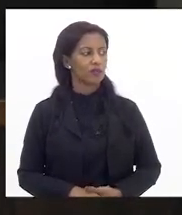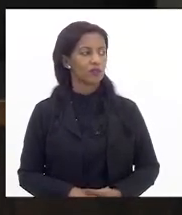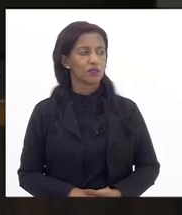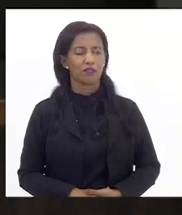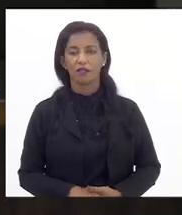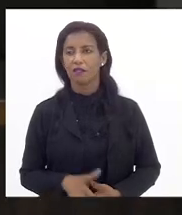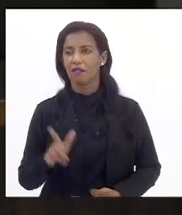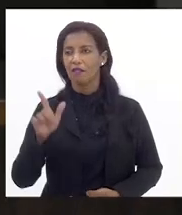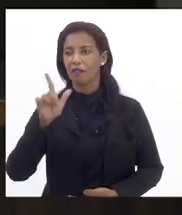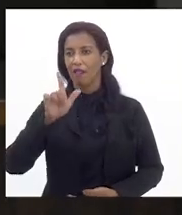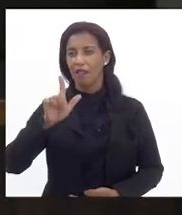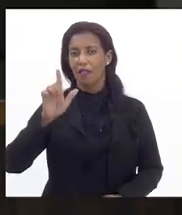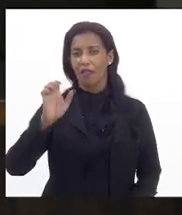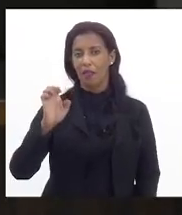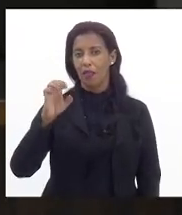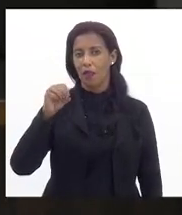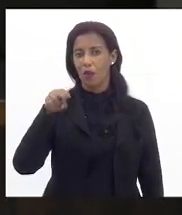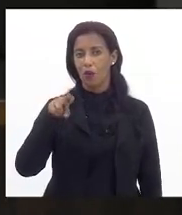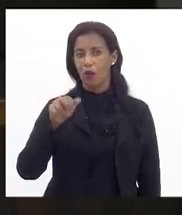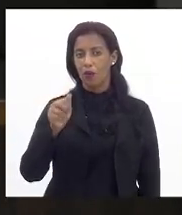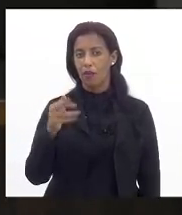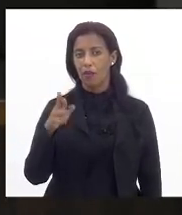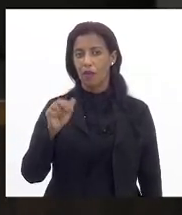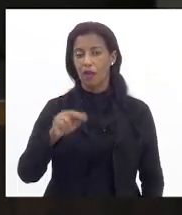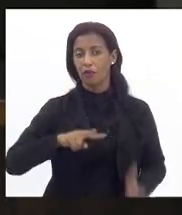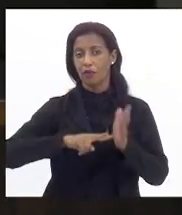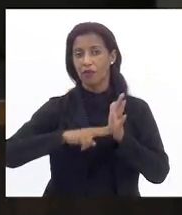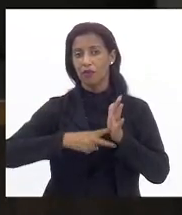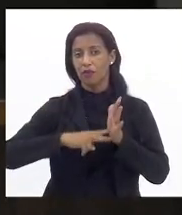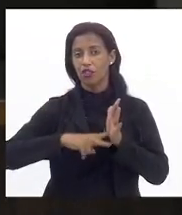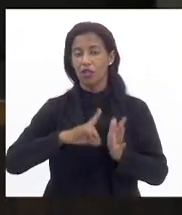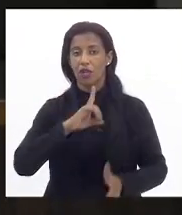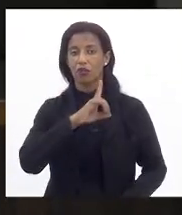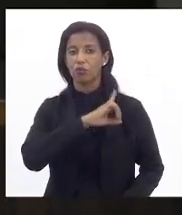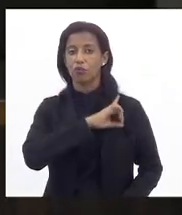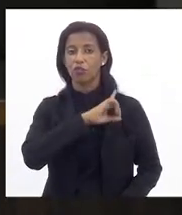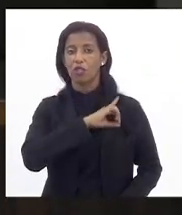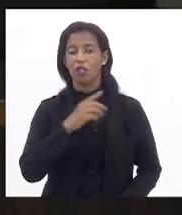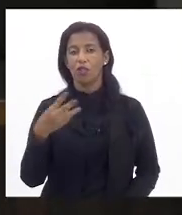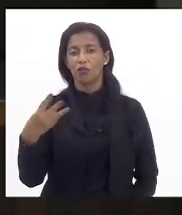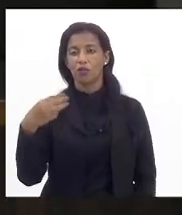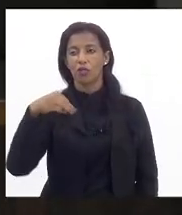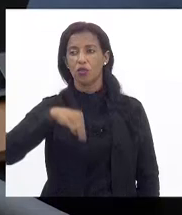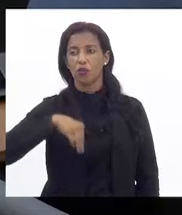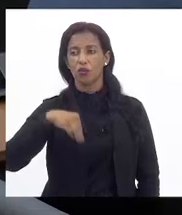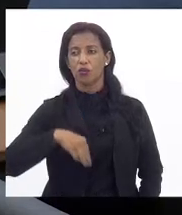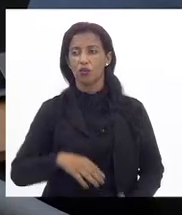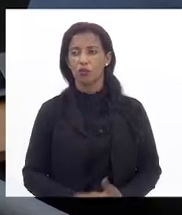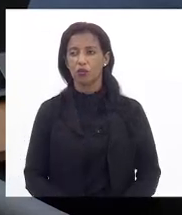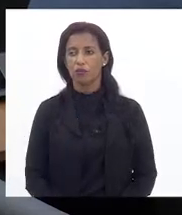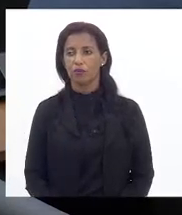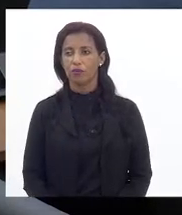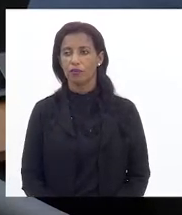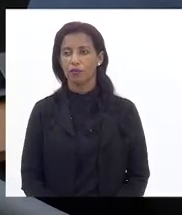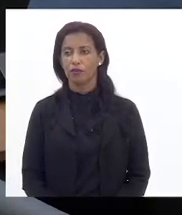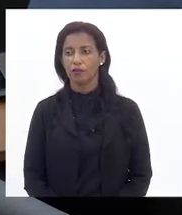oi Leonardo Afonso O Sindicato dos Delegados tem três minutos por gentileza